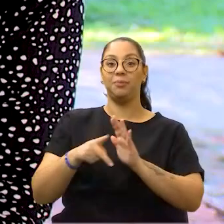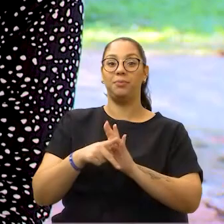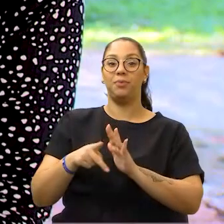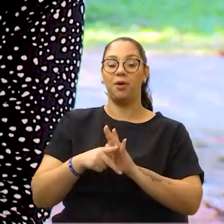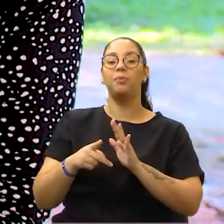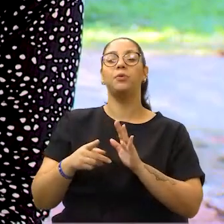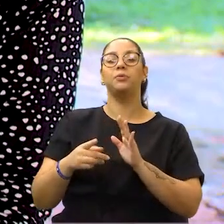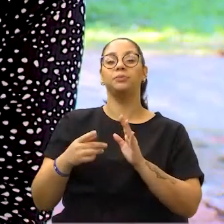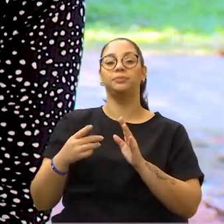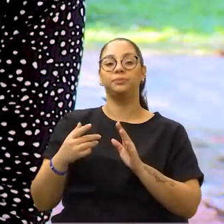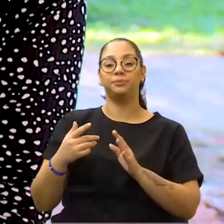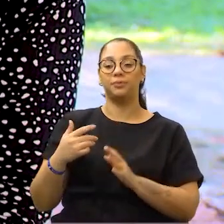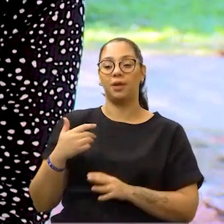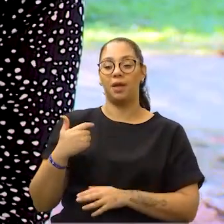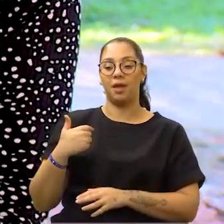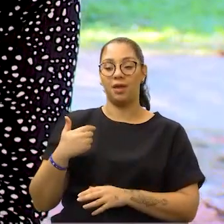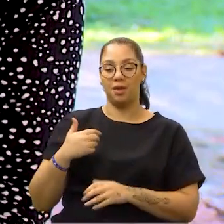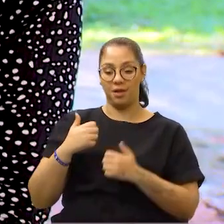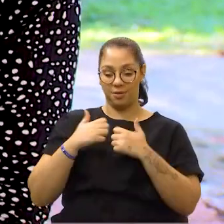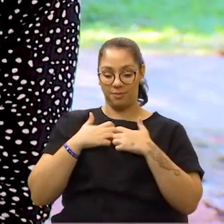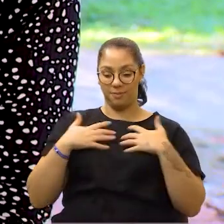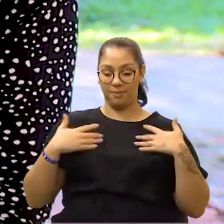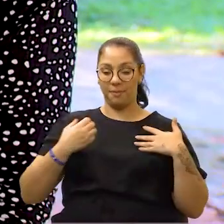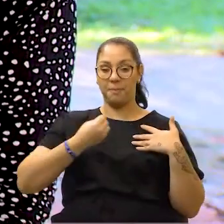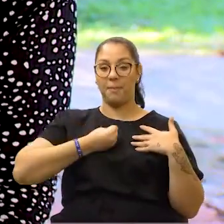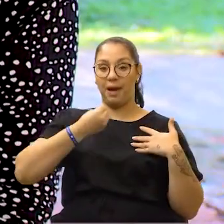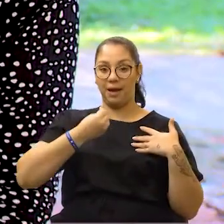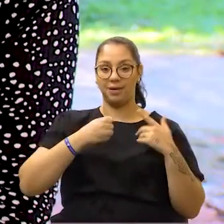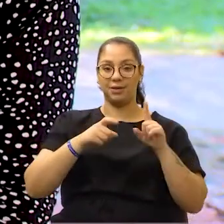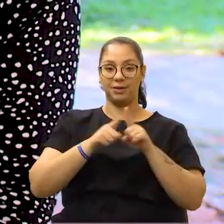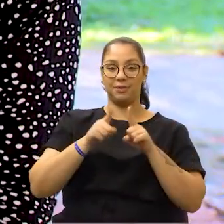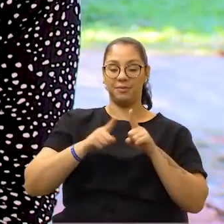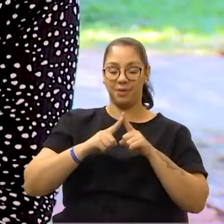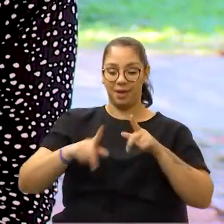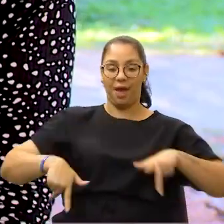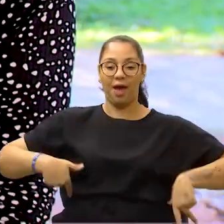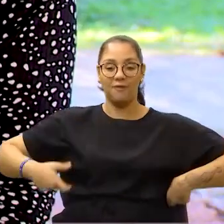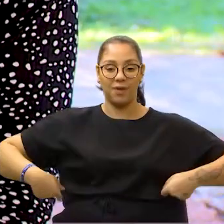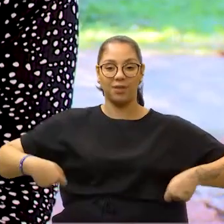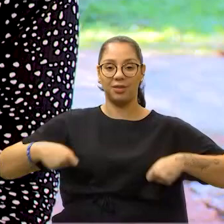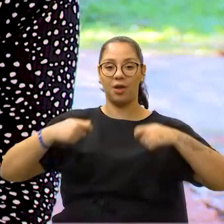a camiseta do programa Mãos da Massa, ele tem o avental, a